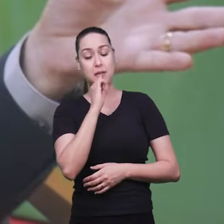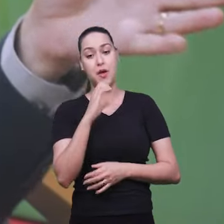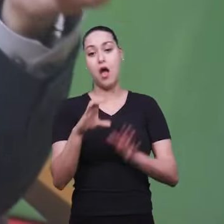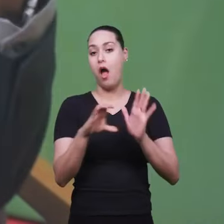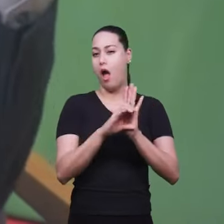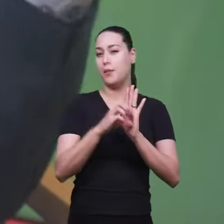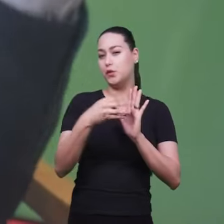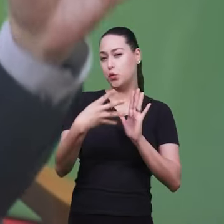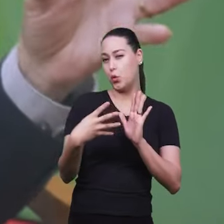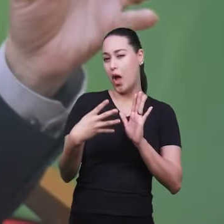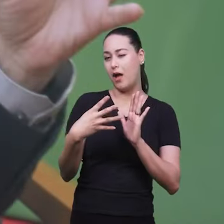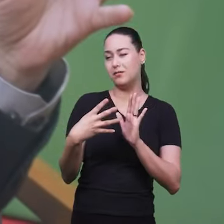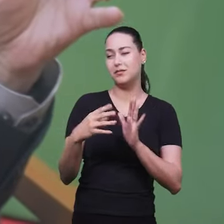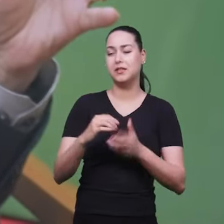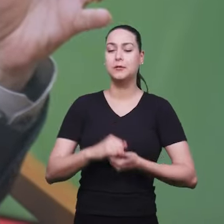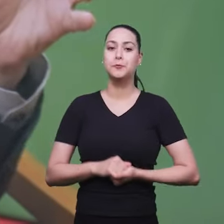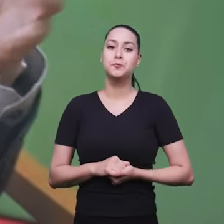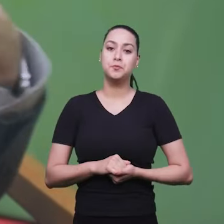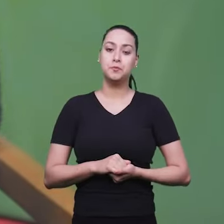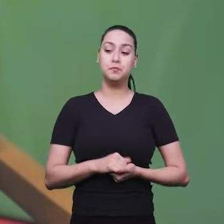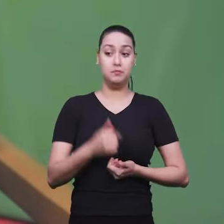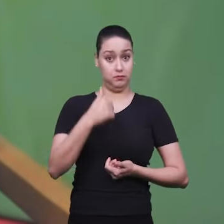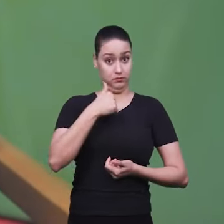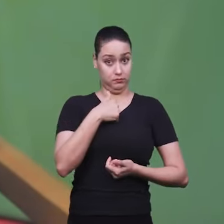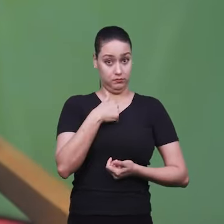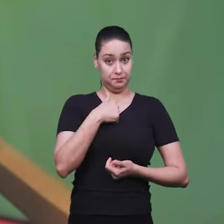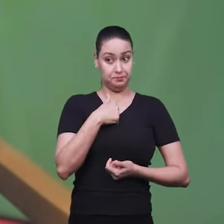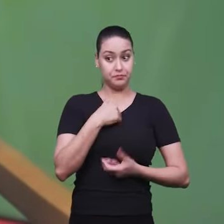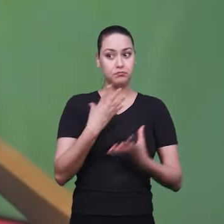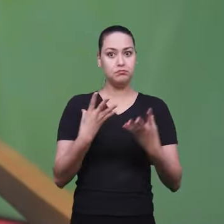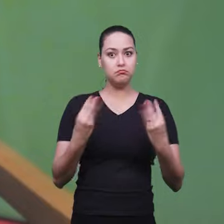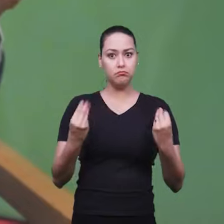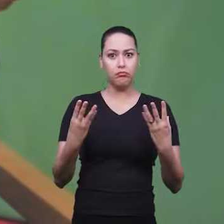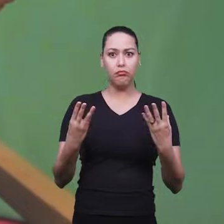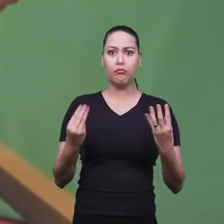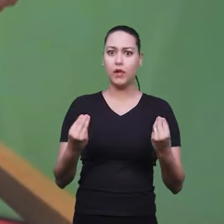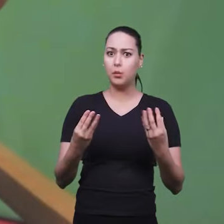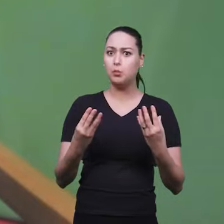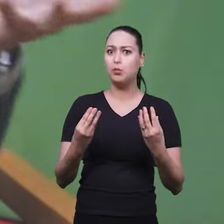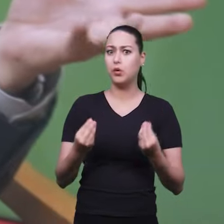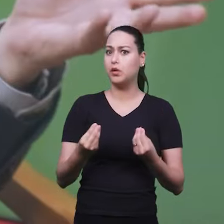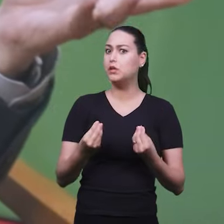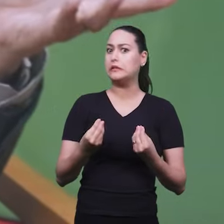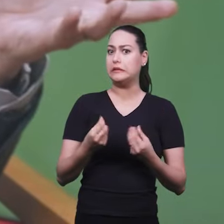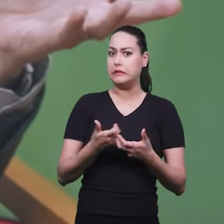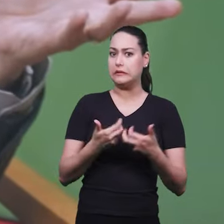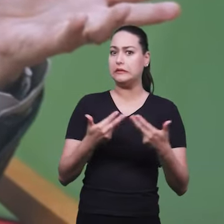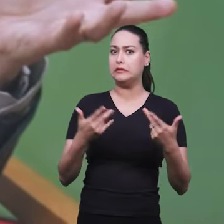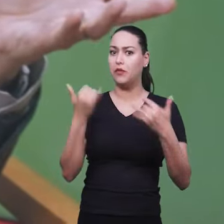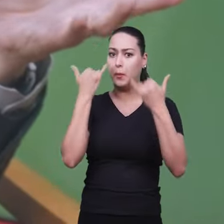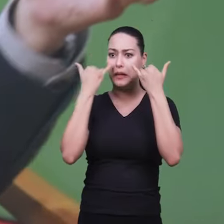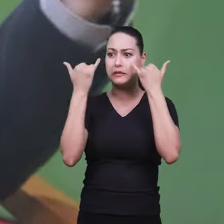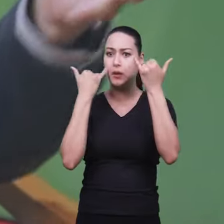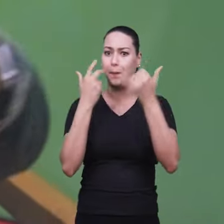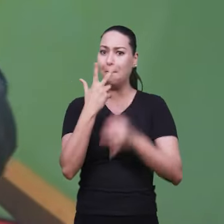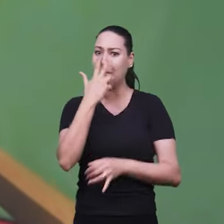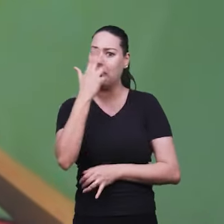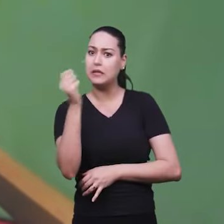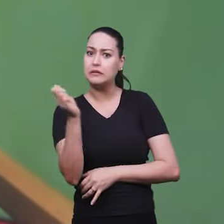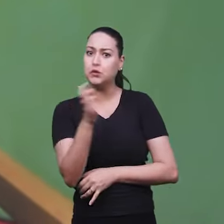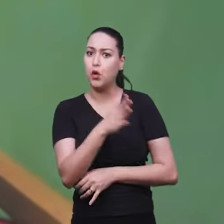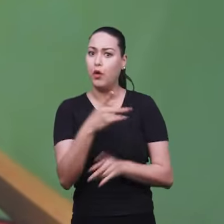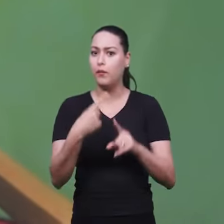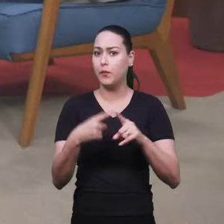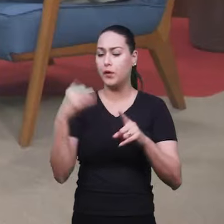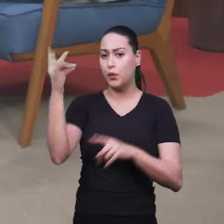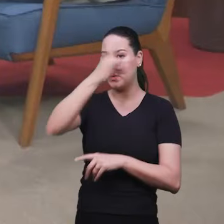capítulo 4, que vimos tempos atrás. Para mim, muita coisa é como se eu nunca tivesse visto. Exatamente. Porque o Espírito